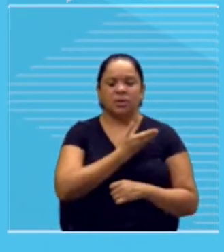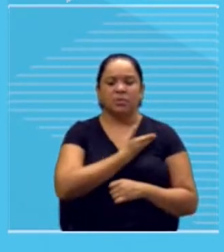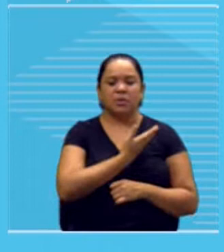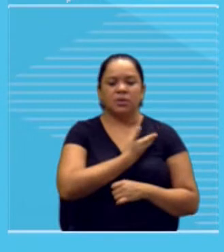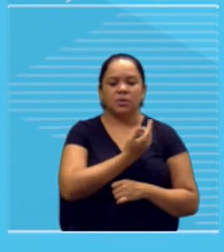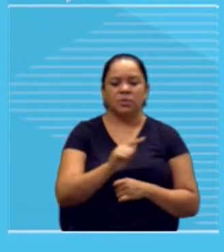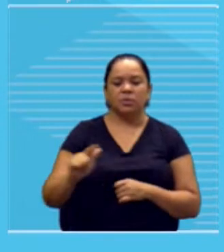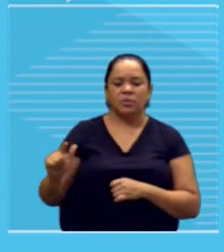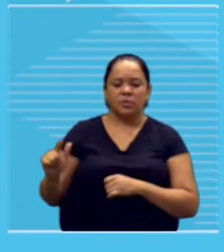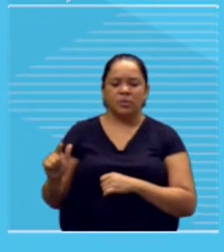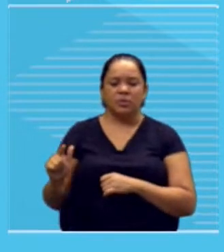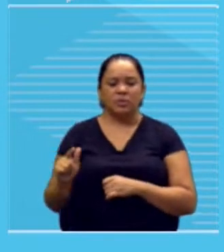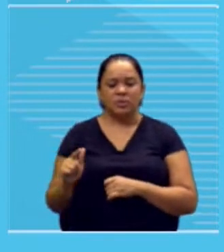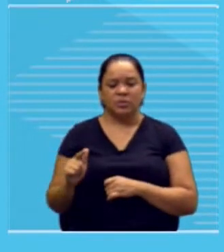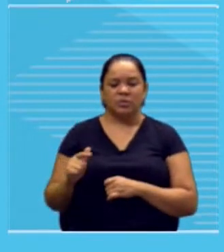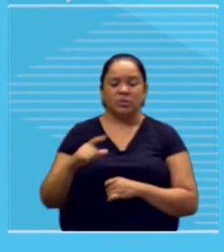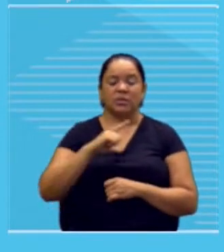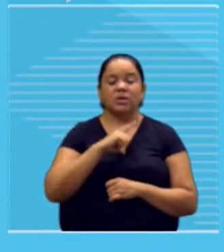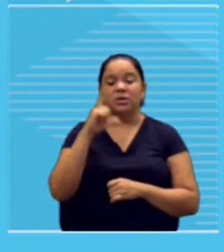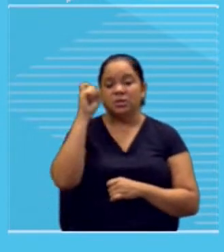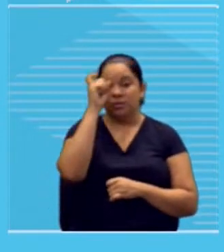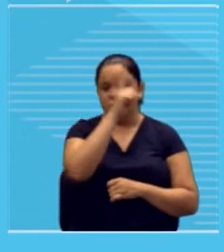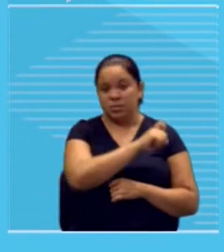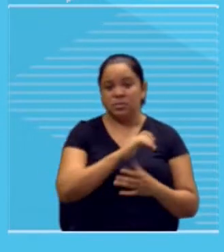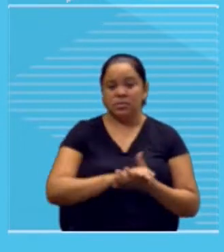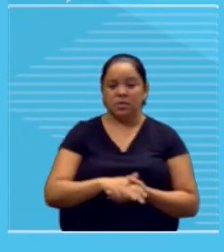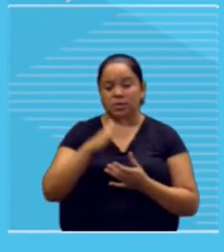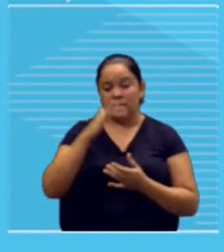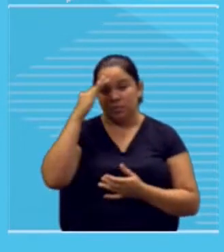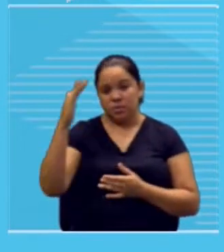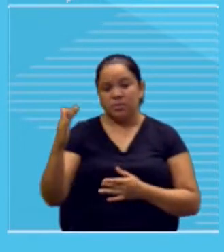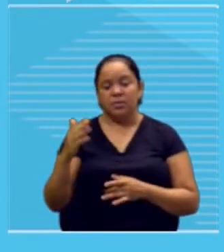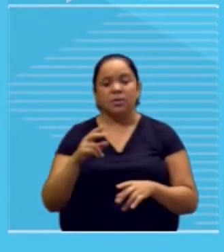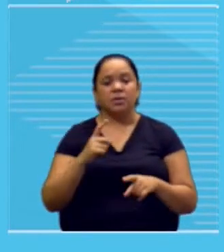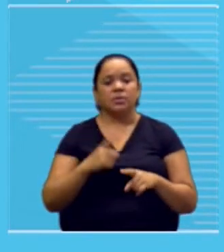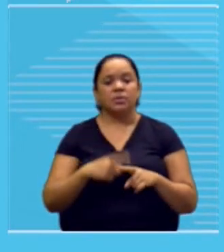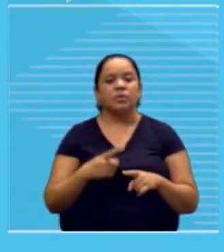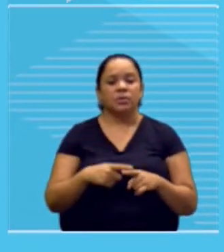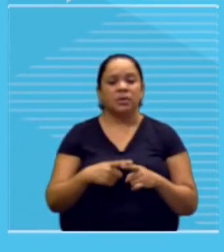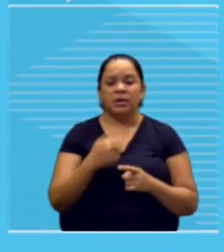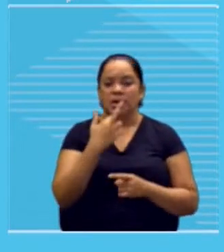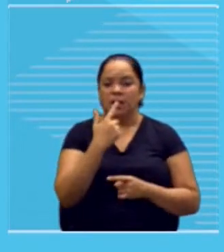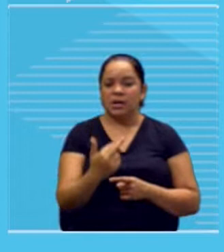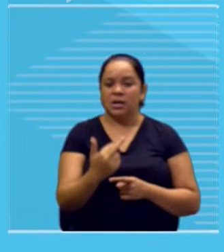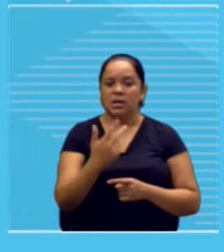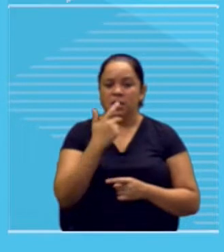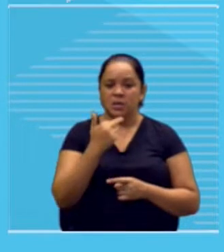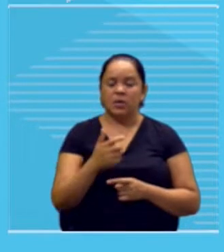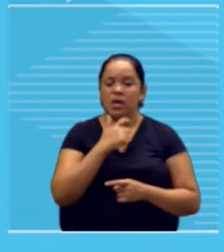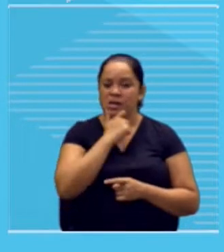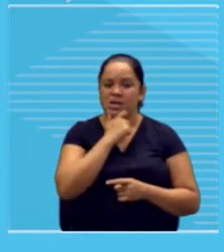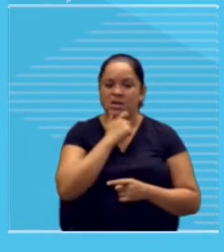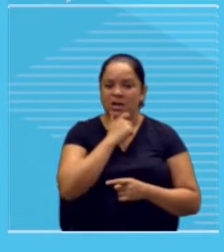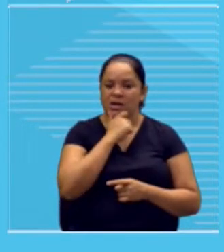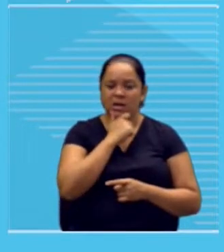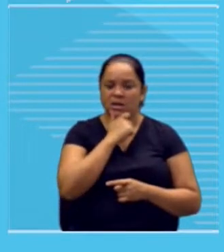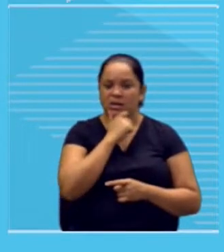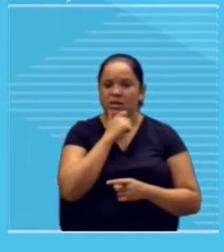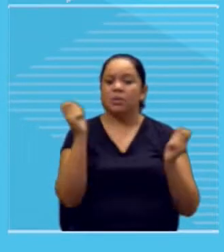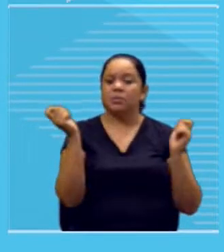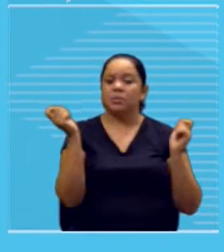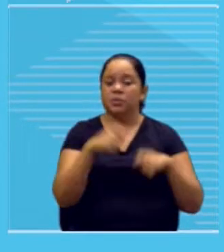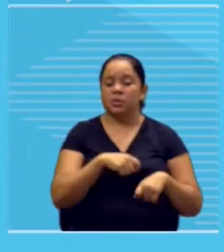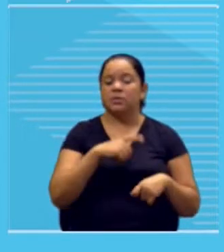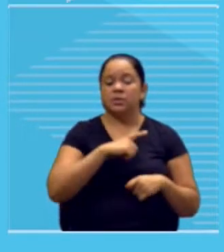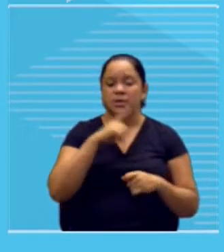se for leitura em língua estrangeira porque a leitura língua estrangeira eu tenho certeza você vai ter alguma dificuldade com algum pronúncia E